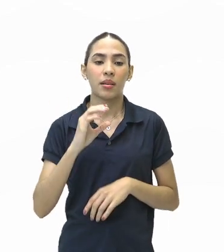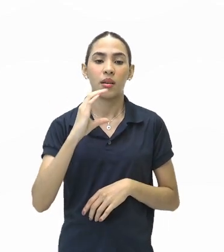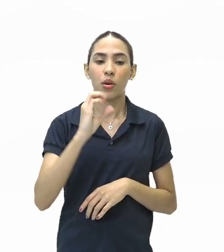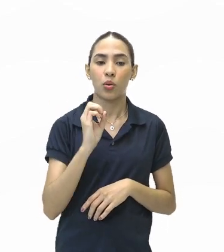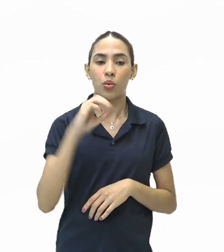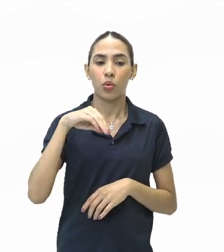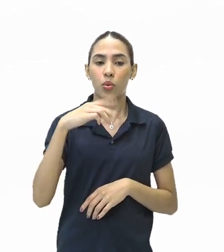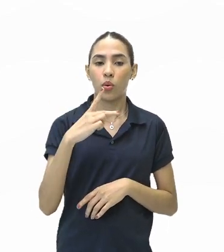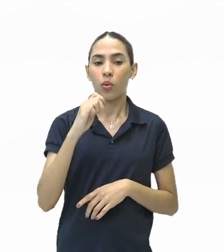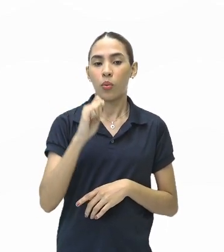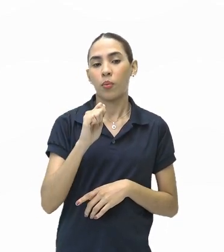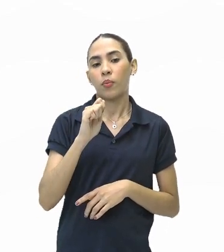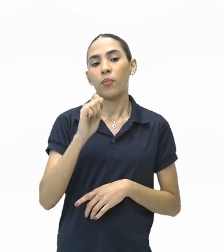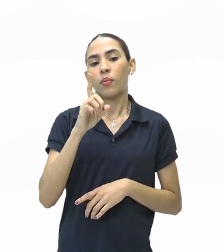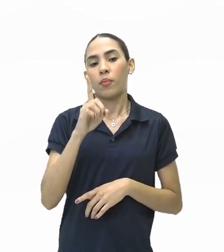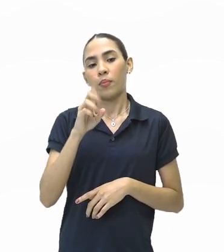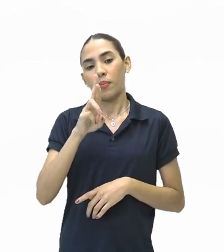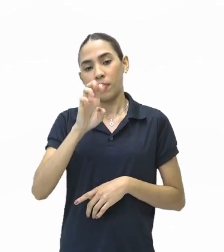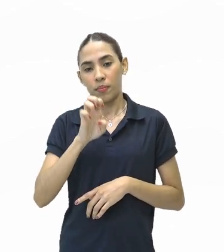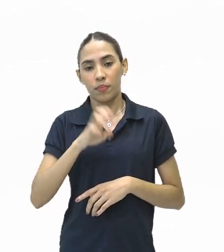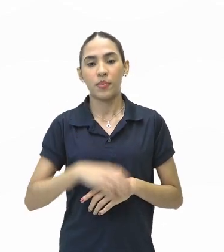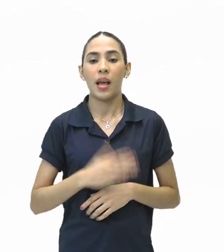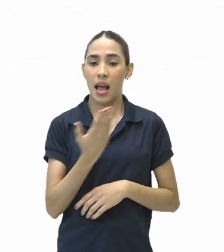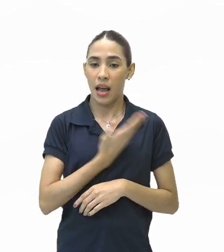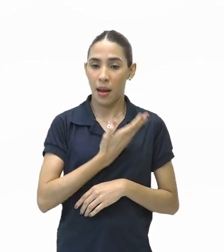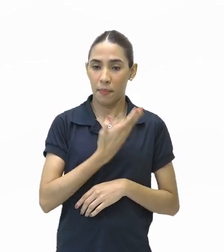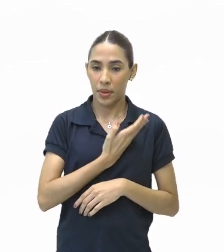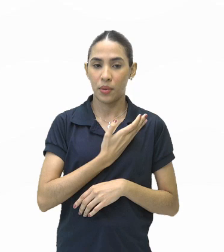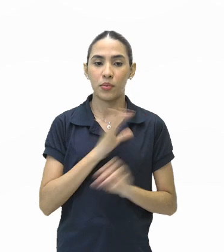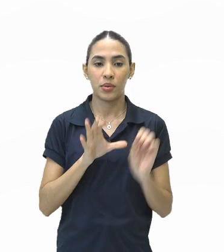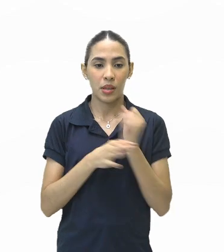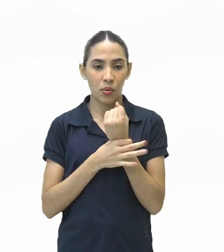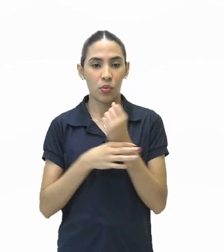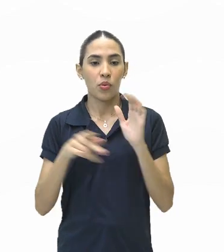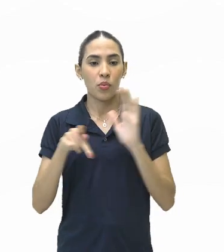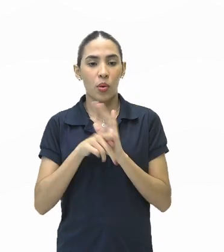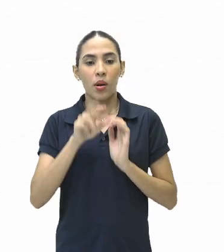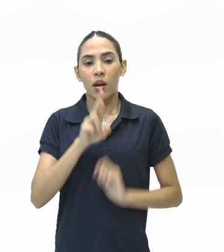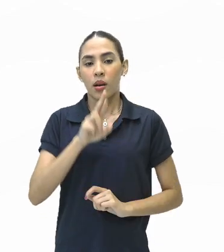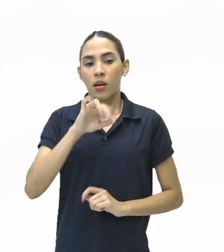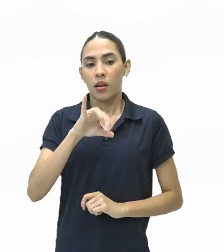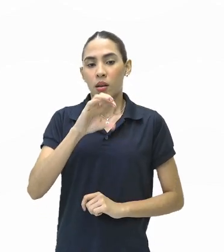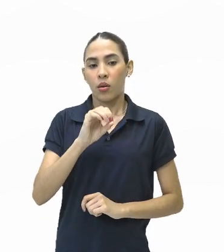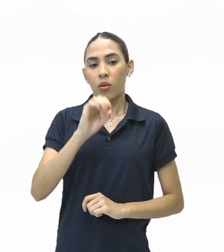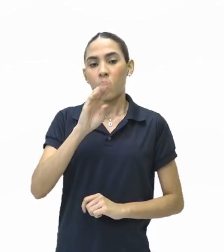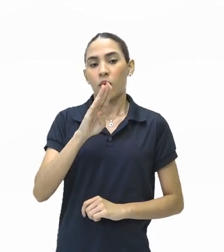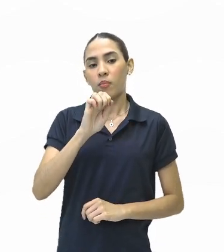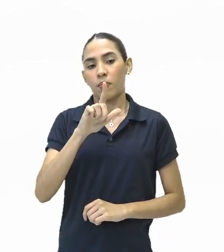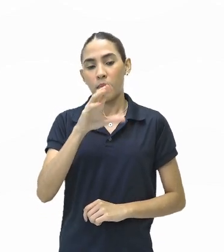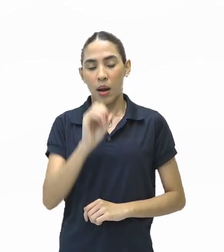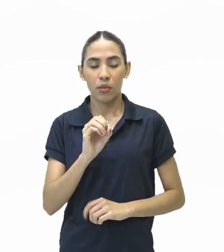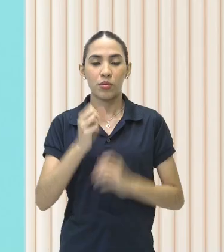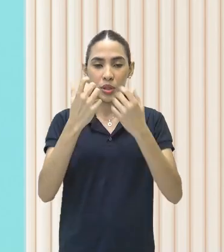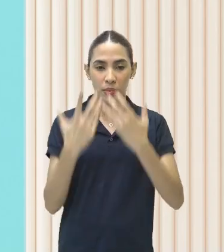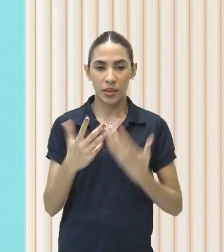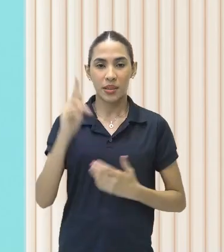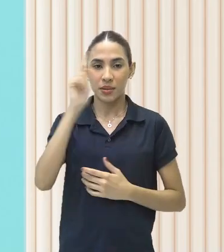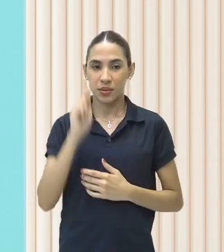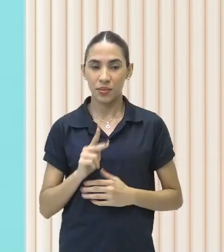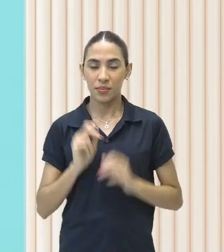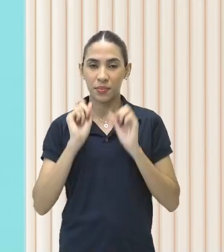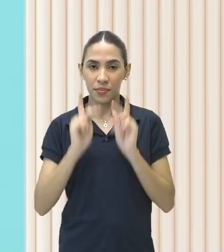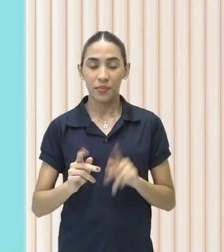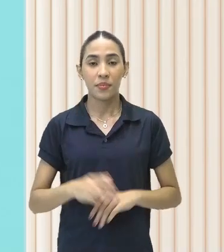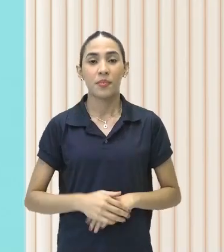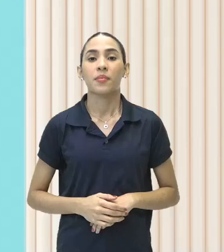Compadre Quelemém de Goiás, amigo e confidente de Riobaldo, que é para quem ele está contando a história dele. Certo,